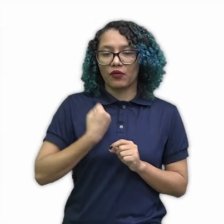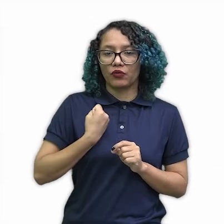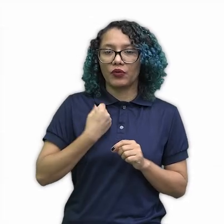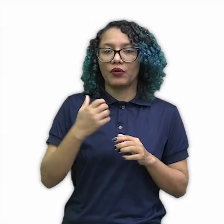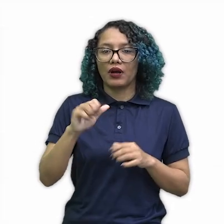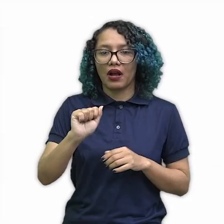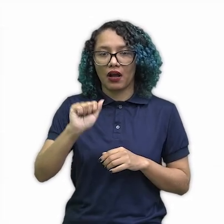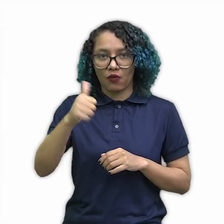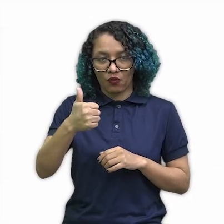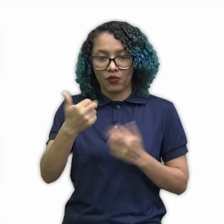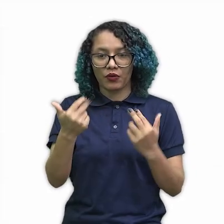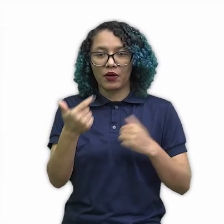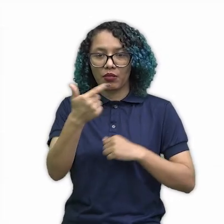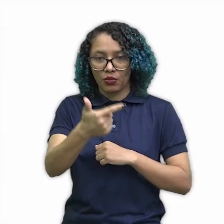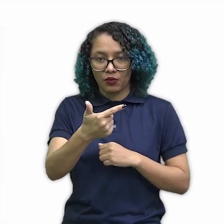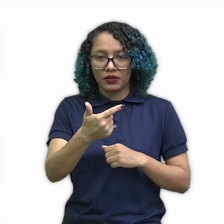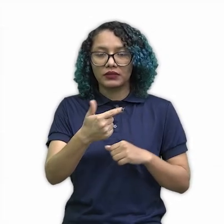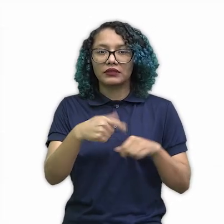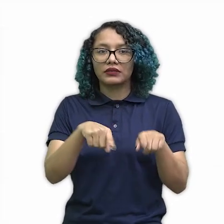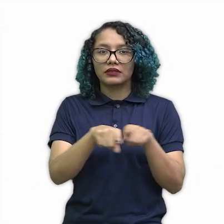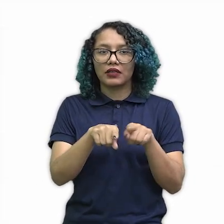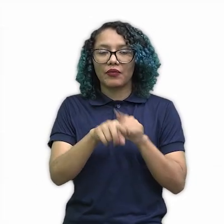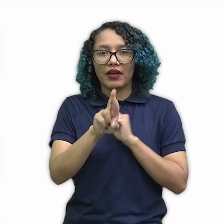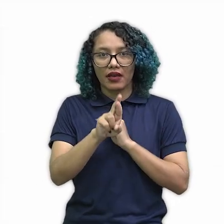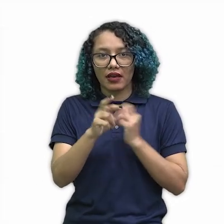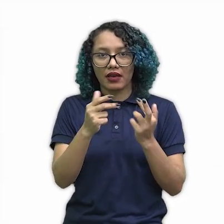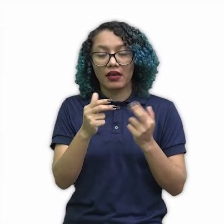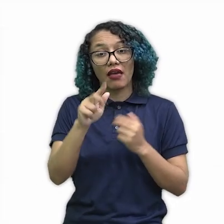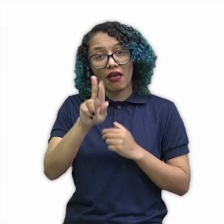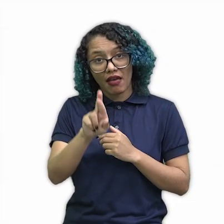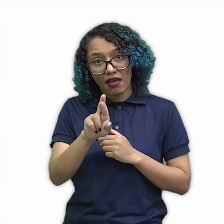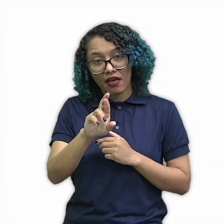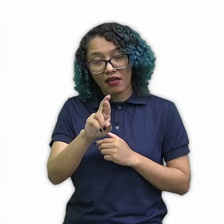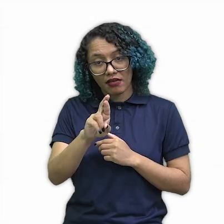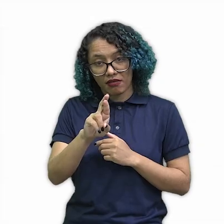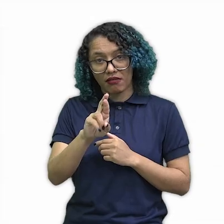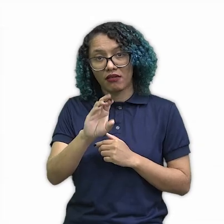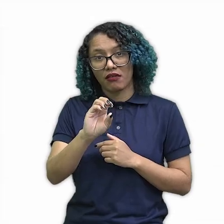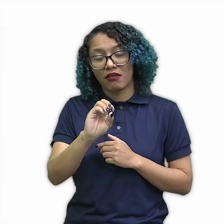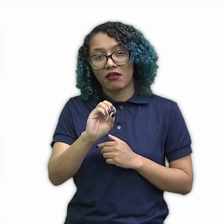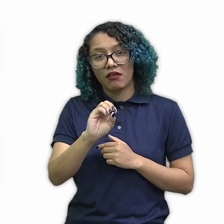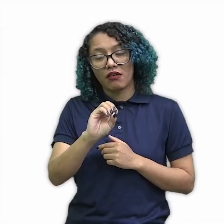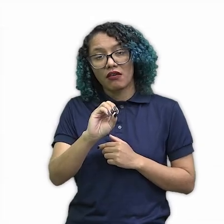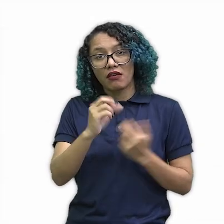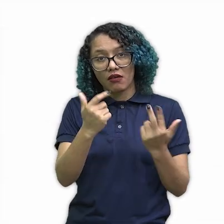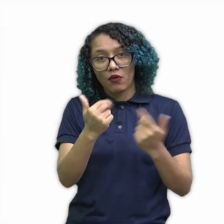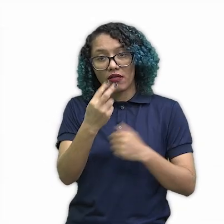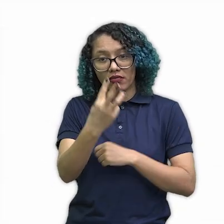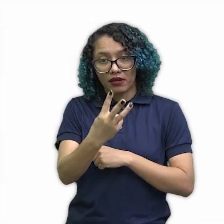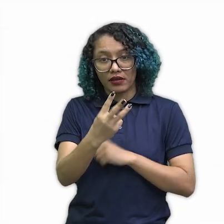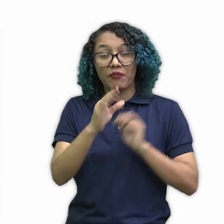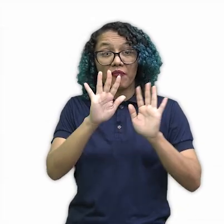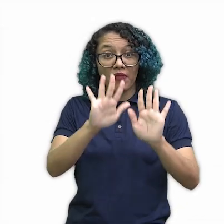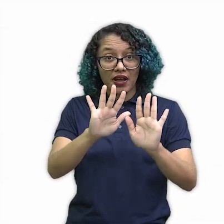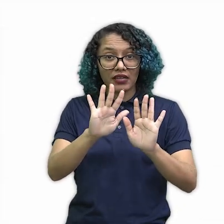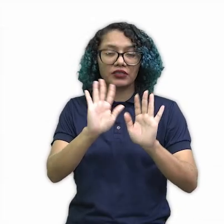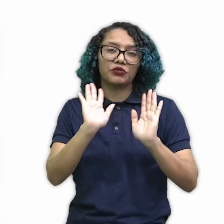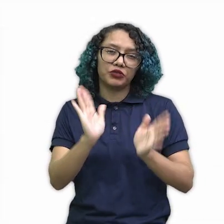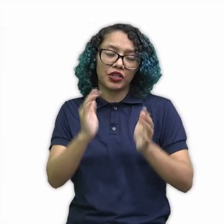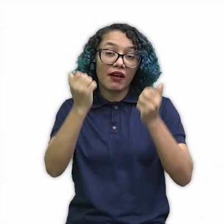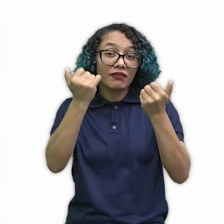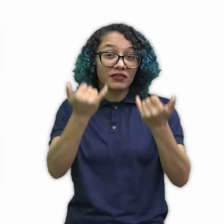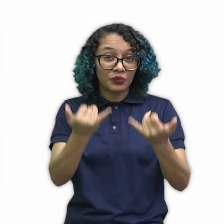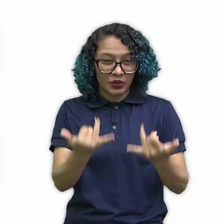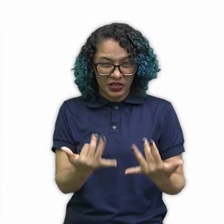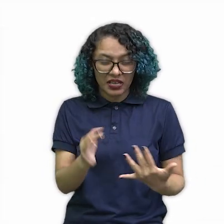é igual a 2, e o R é igual a 3, ou seja, a razão é igual a 3. Mas claro, né, que eu acabei de mencionar